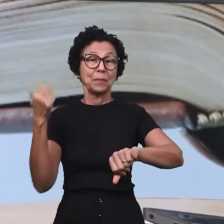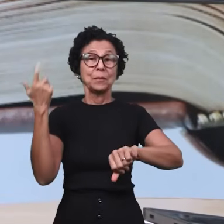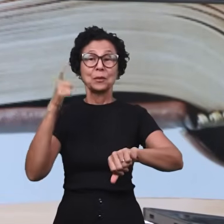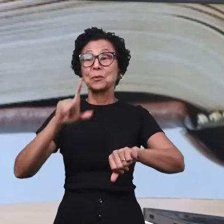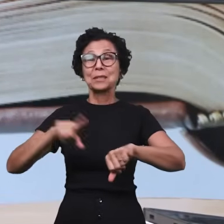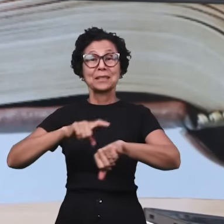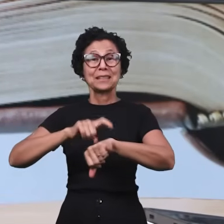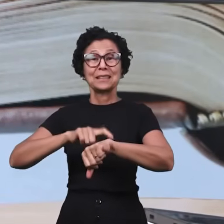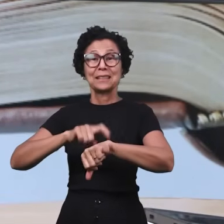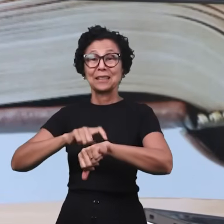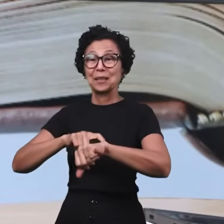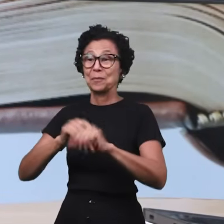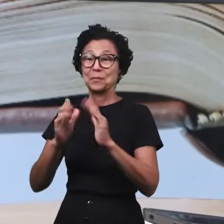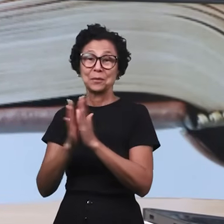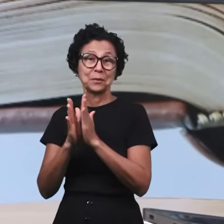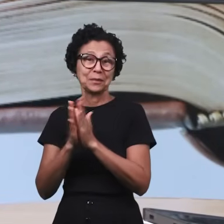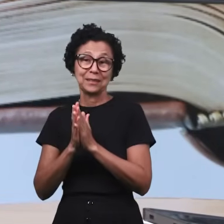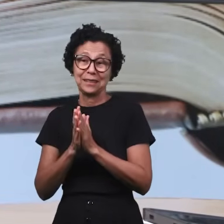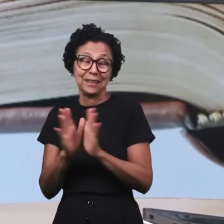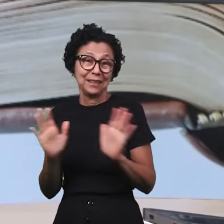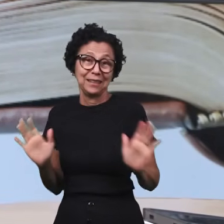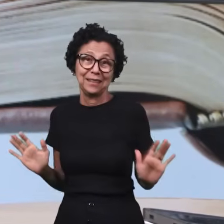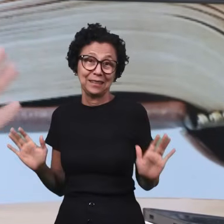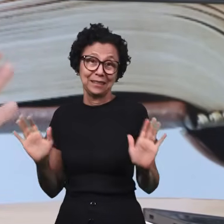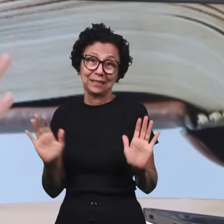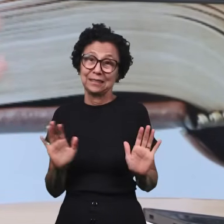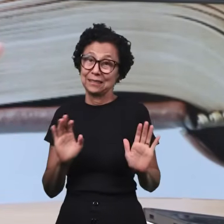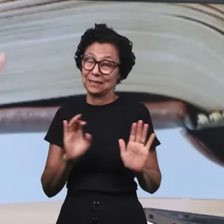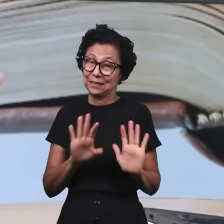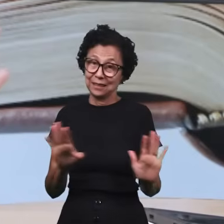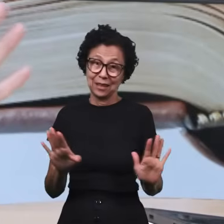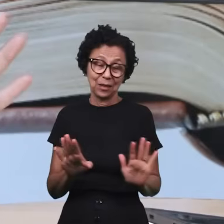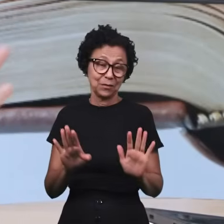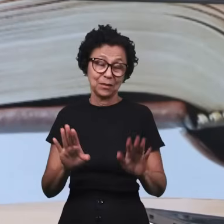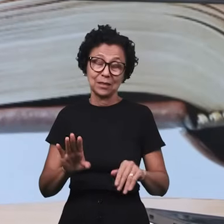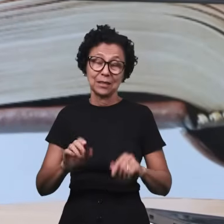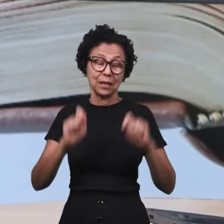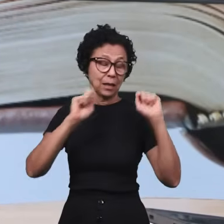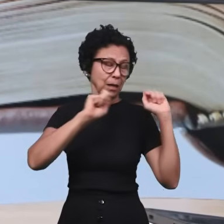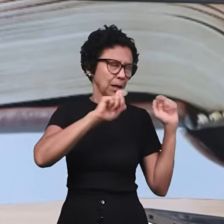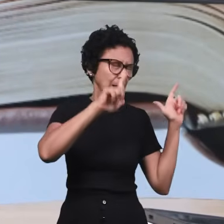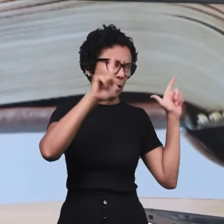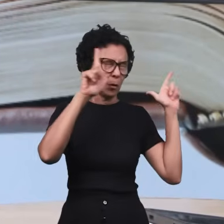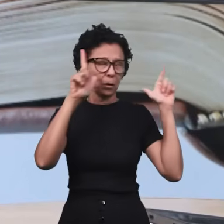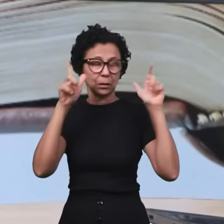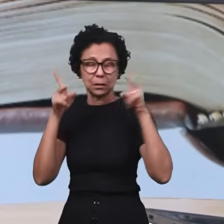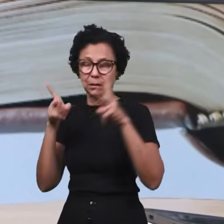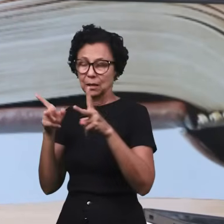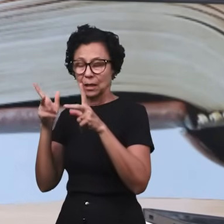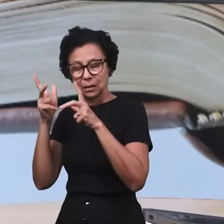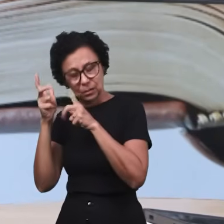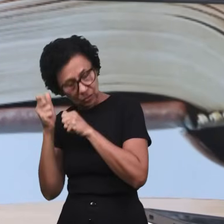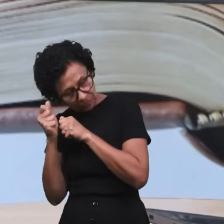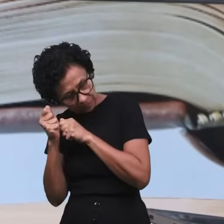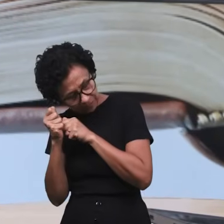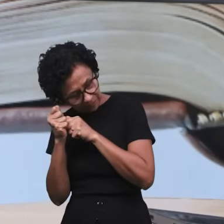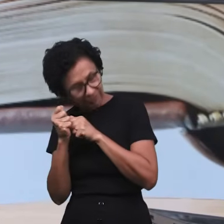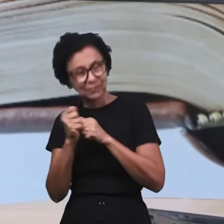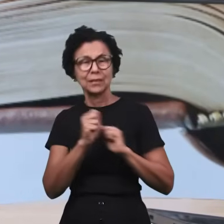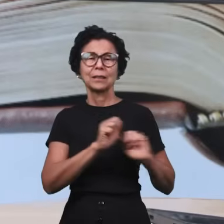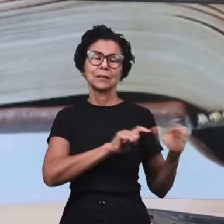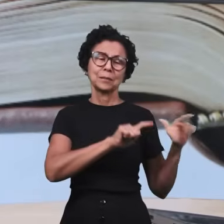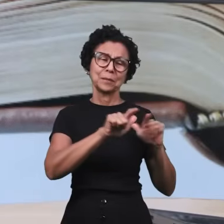tempo, porque se você deixar do momento que você acorda até o momento que você vai dormir, é